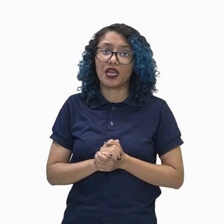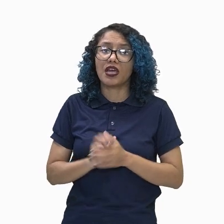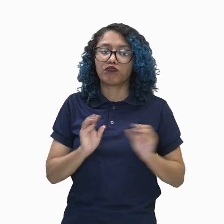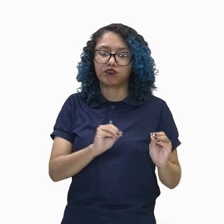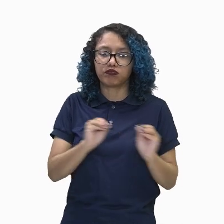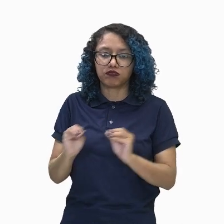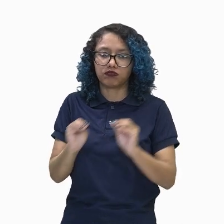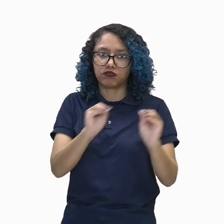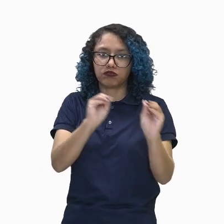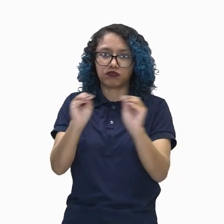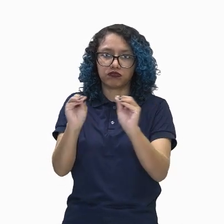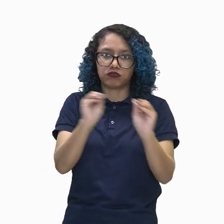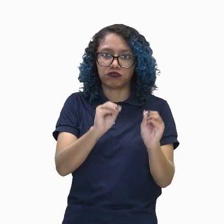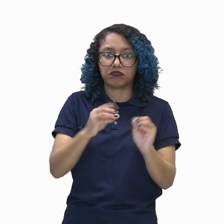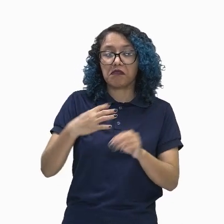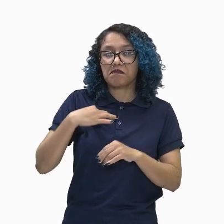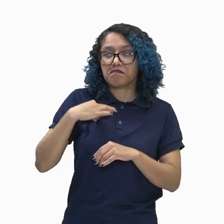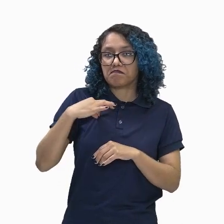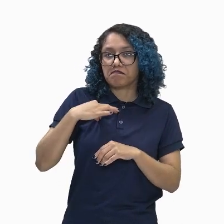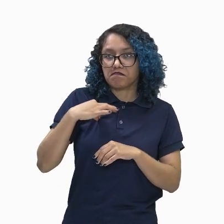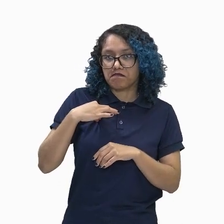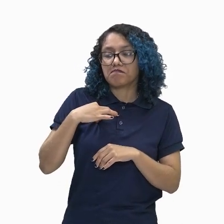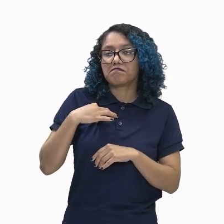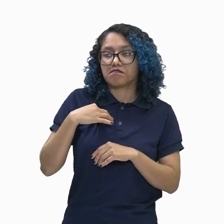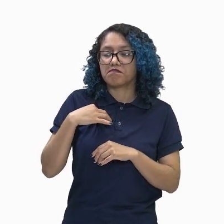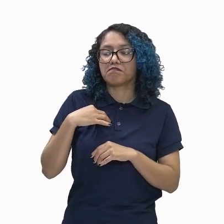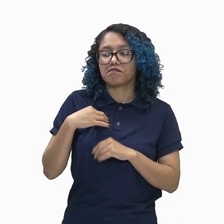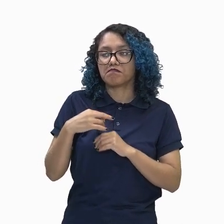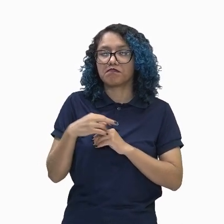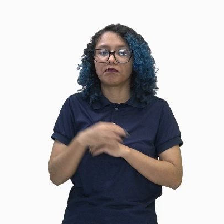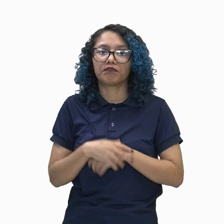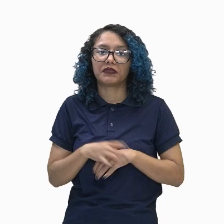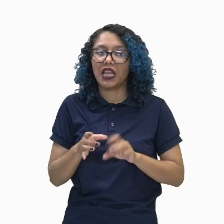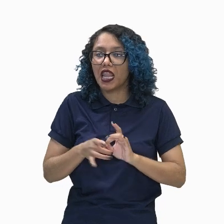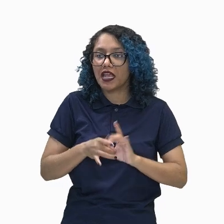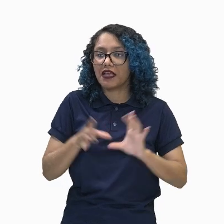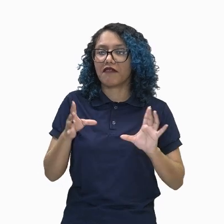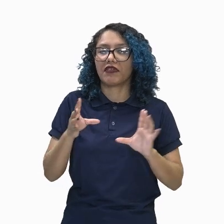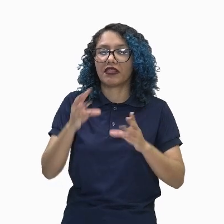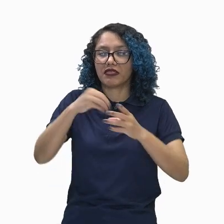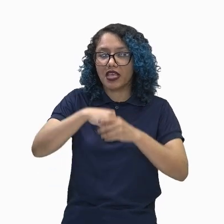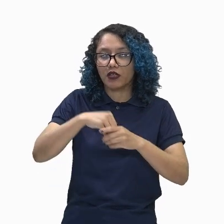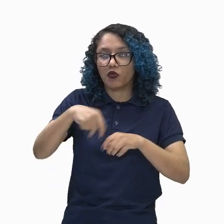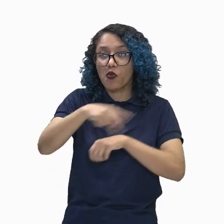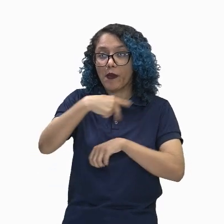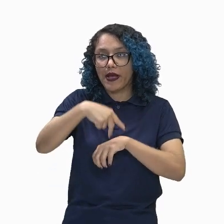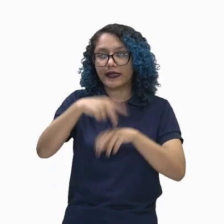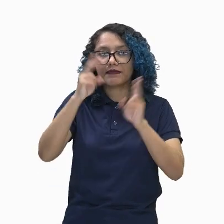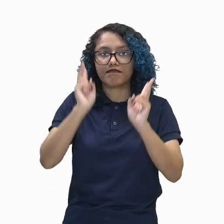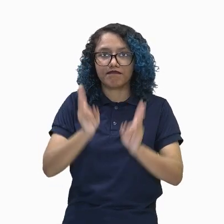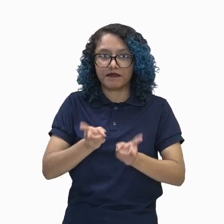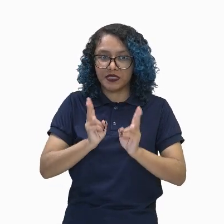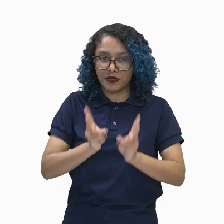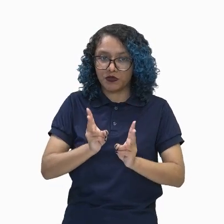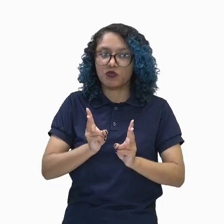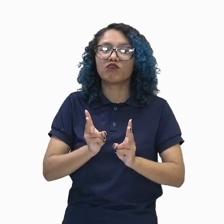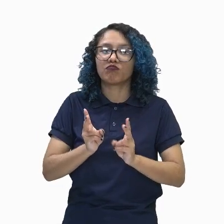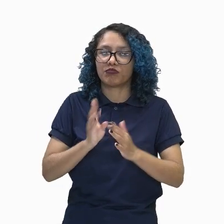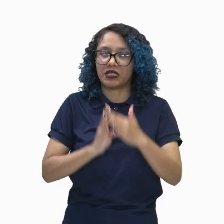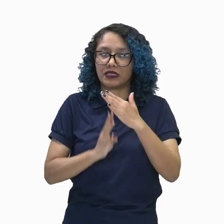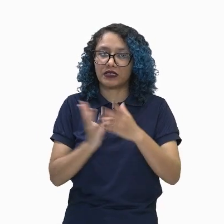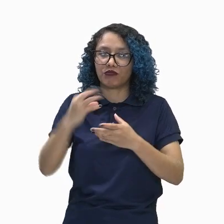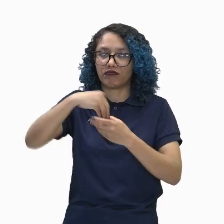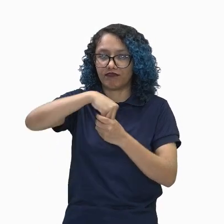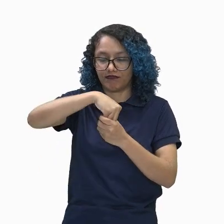espaciais voluntários da população dentro de um mesmo país, tá? Então,